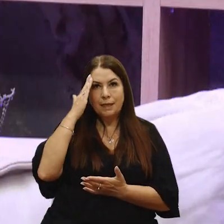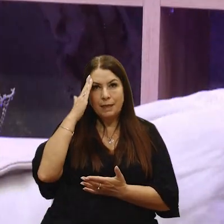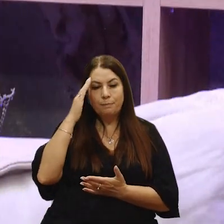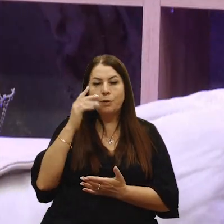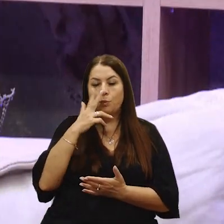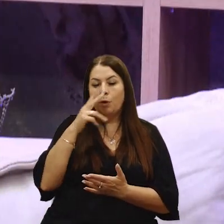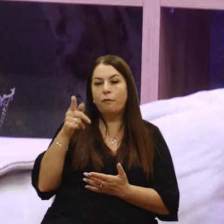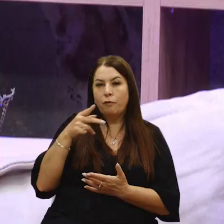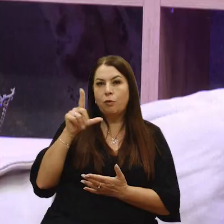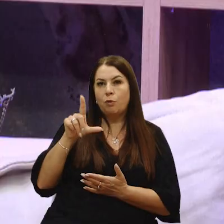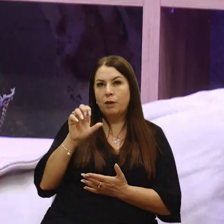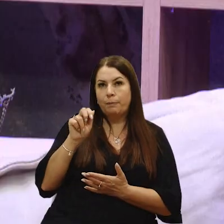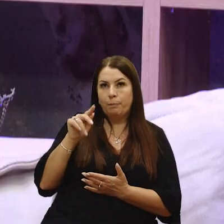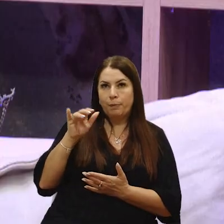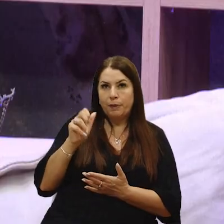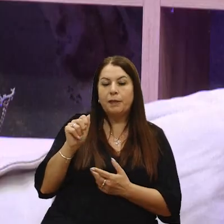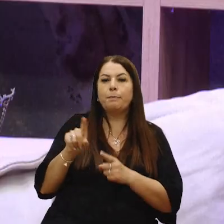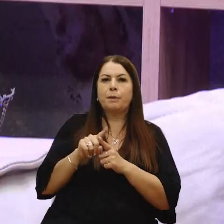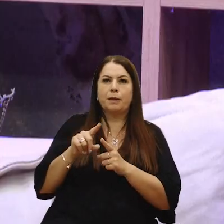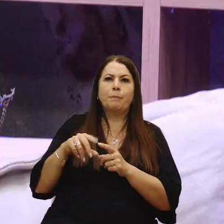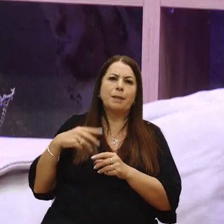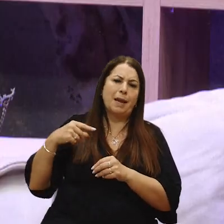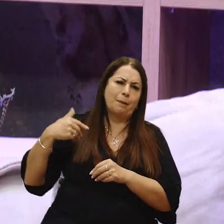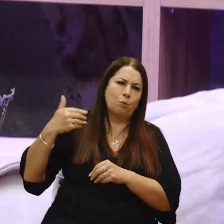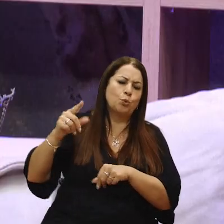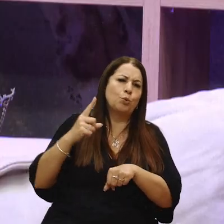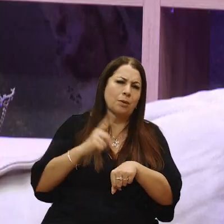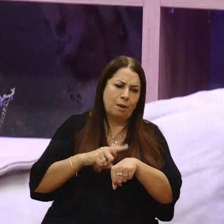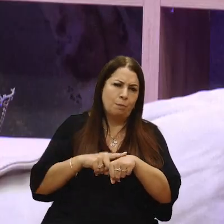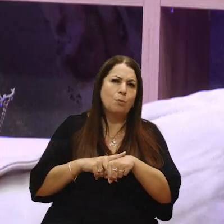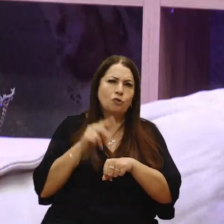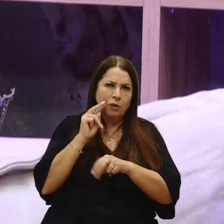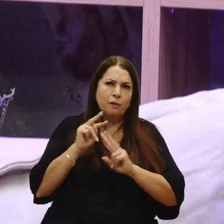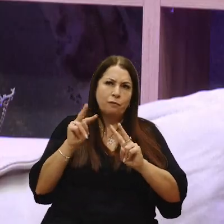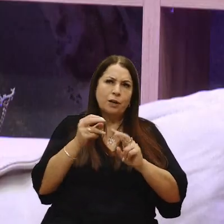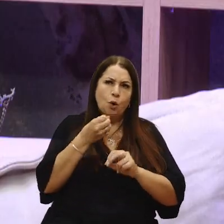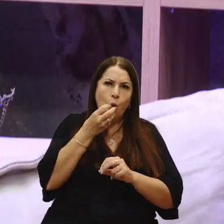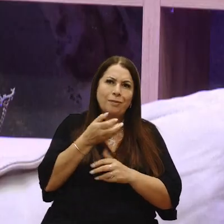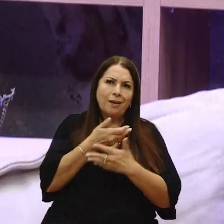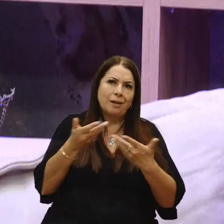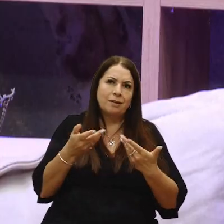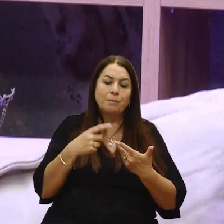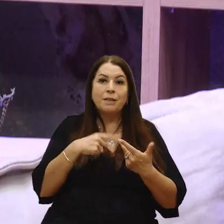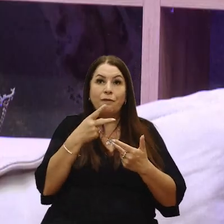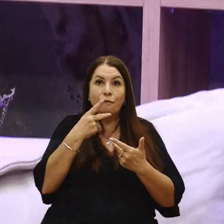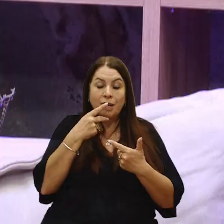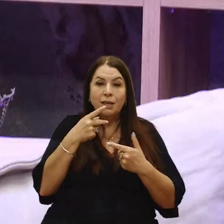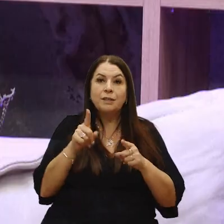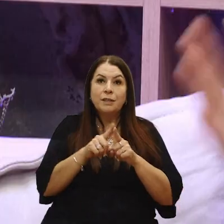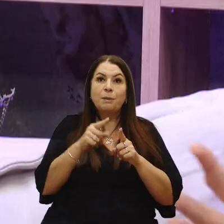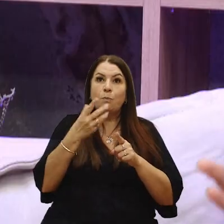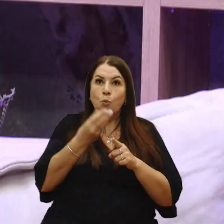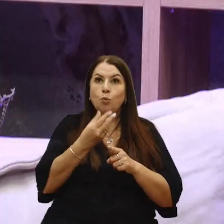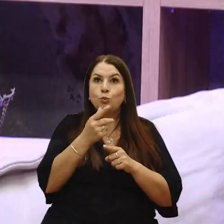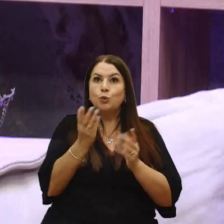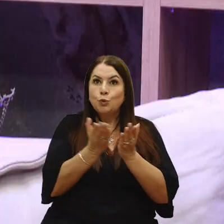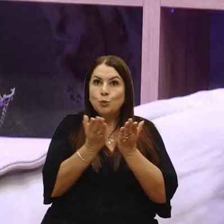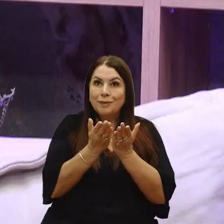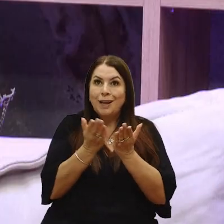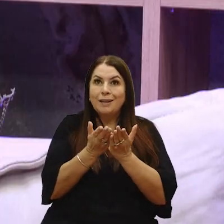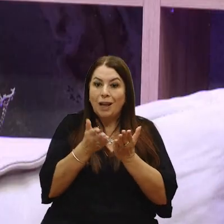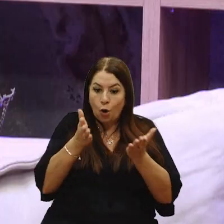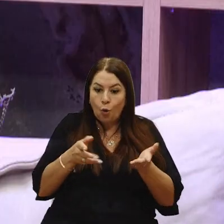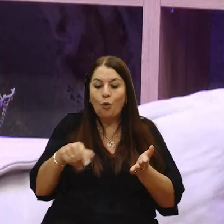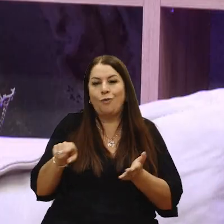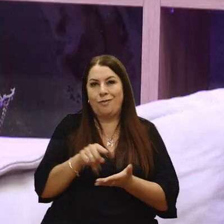nutricional. E além disso, a gente tem para o lipedema a dieta baixa em carboidrato sendo aí aparecendo